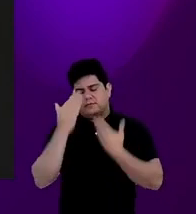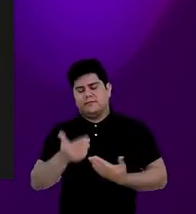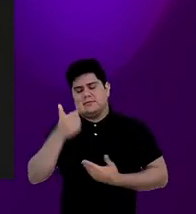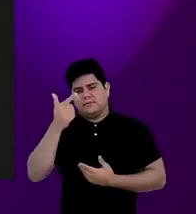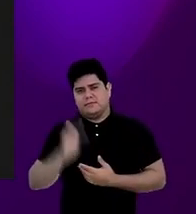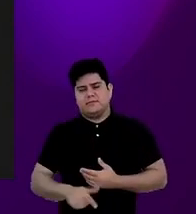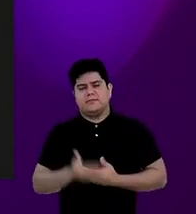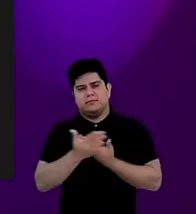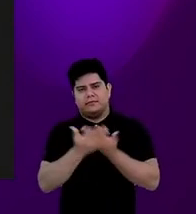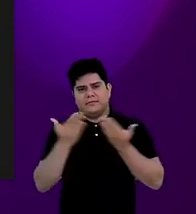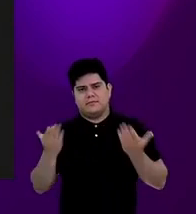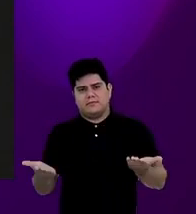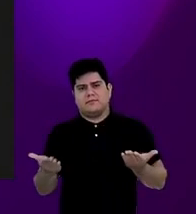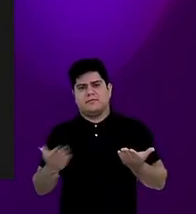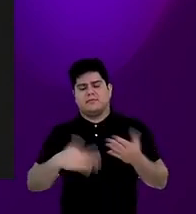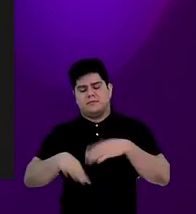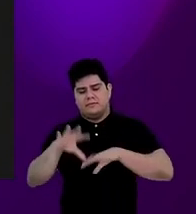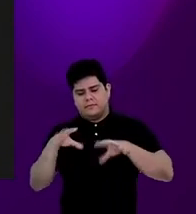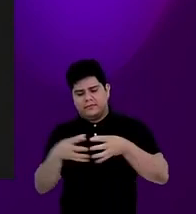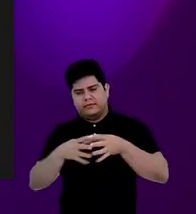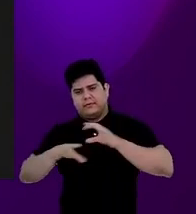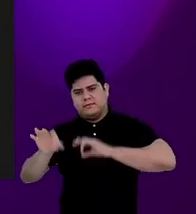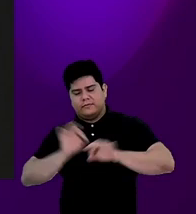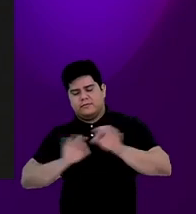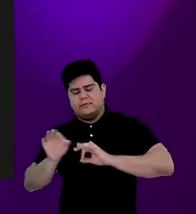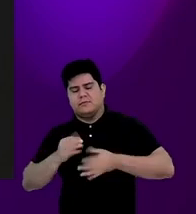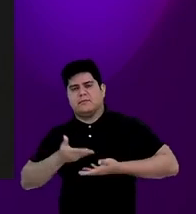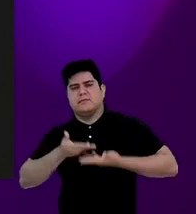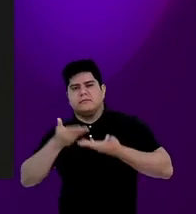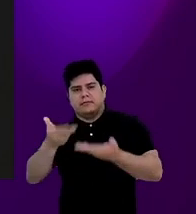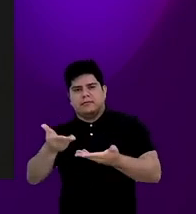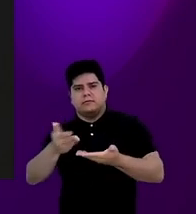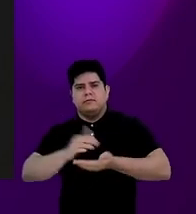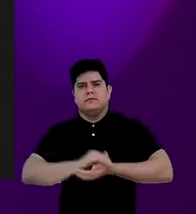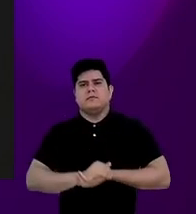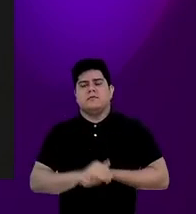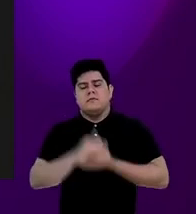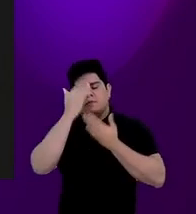novamente aos organizadores pelo convite que me fizeram,